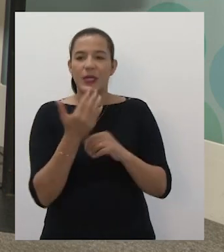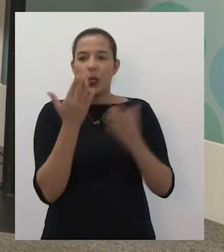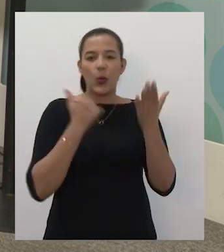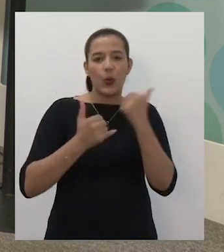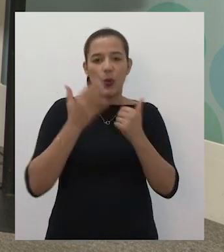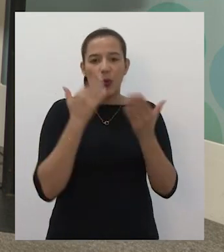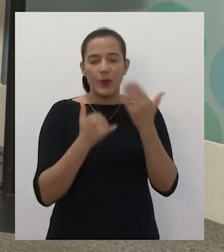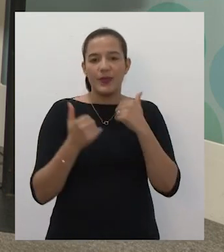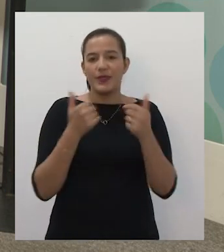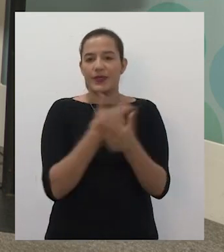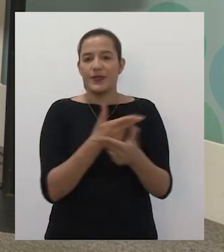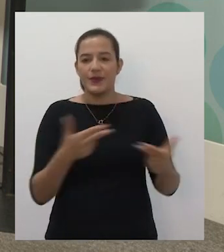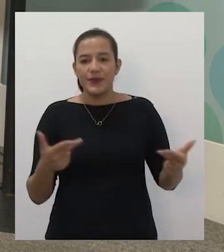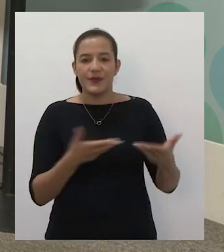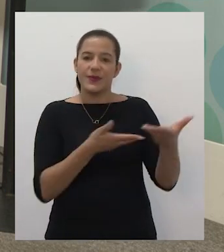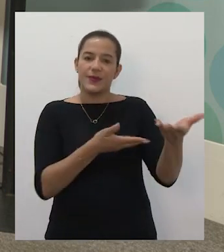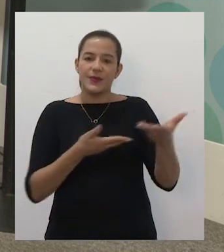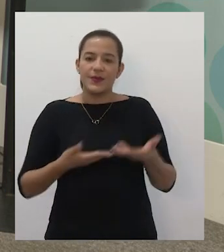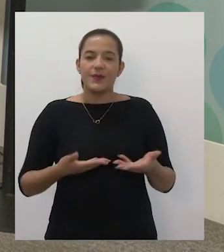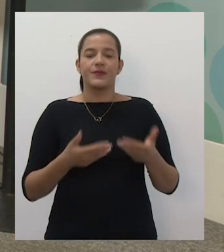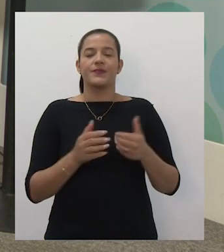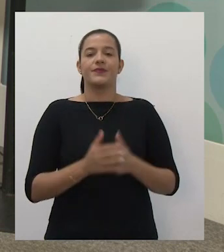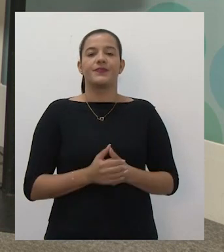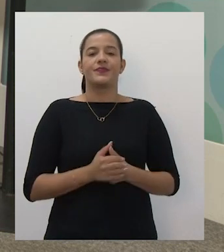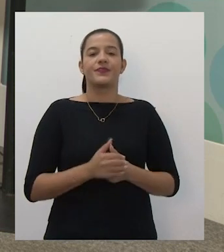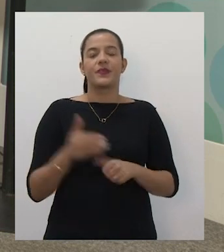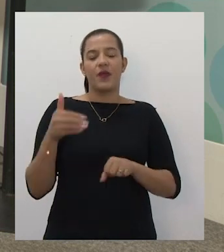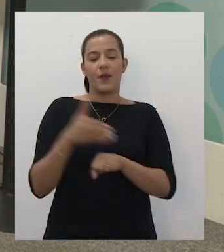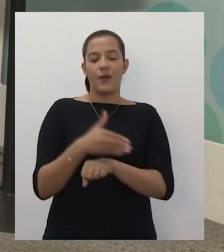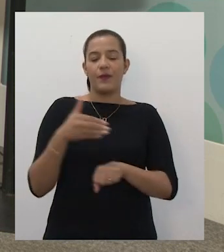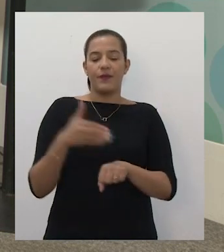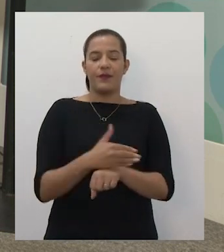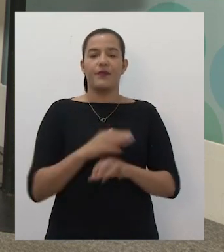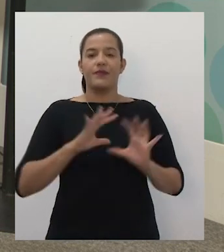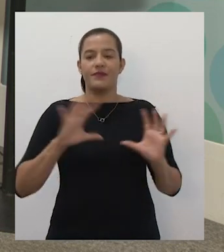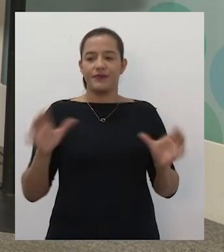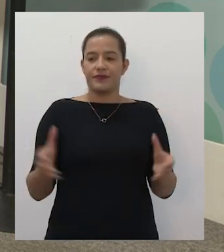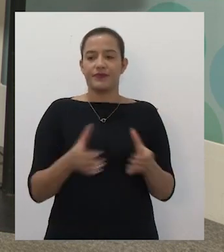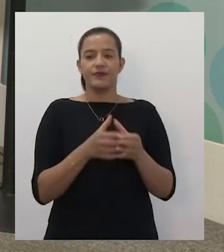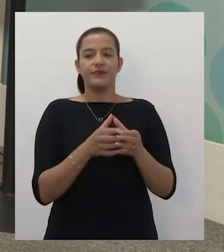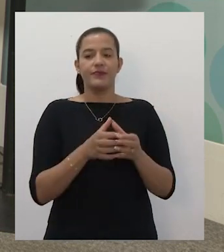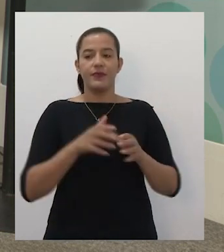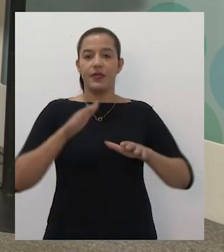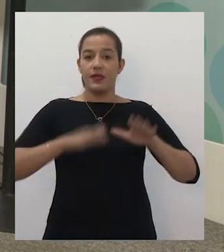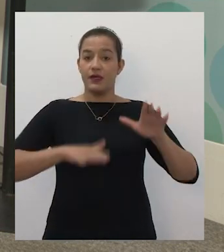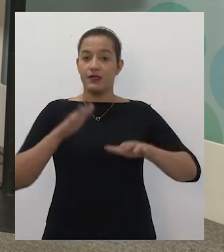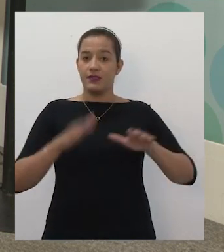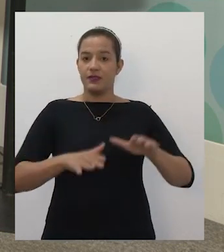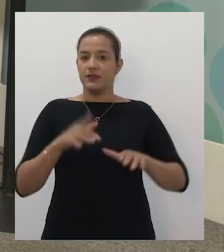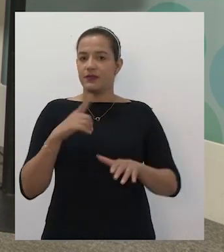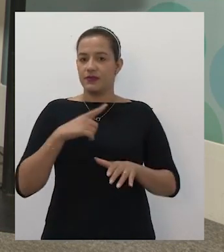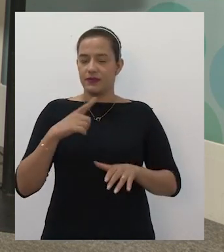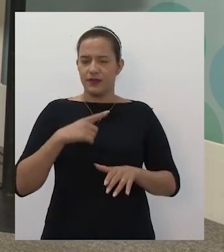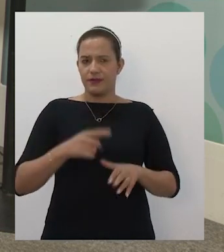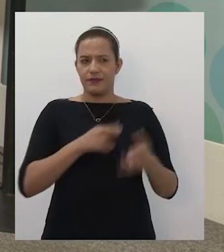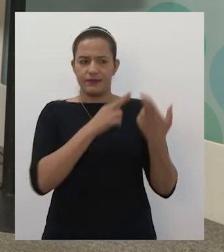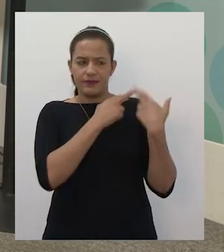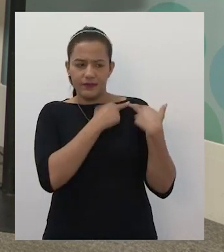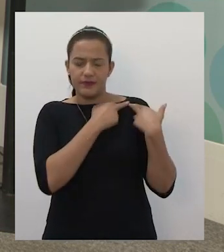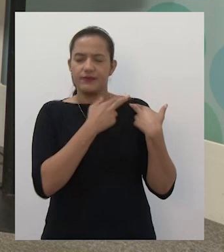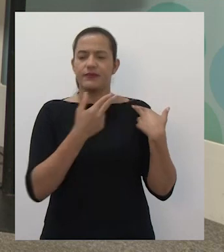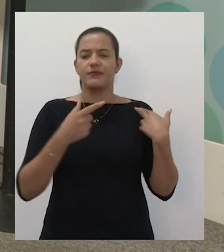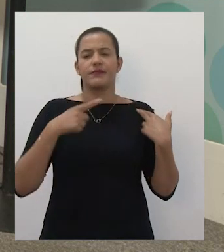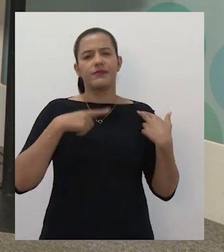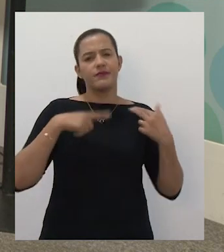fazer um convite às pessoas para que elas participem aí também, embora esteja numa responsabilidade do seu trabalho, né, mas num ambiente